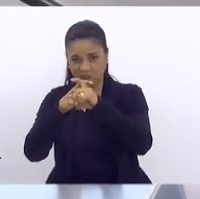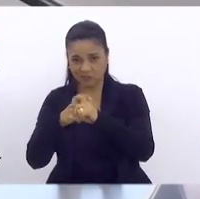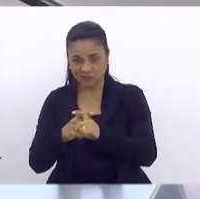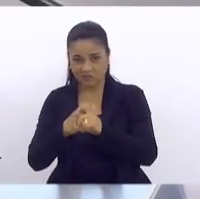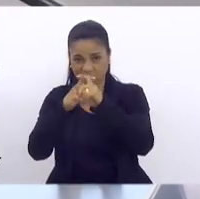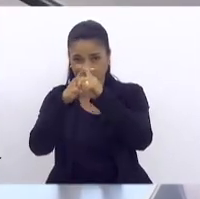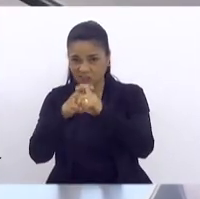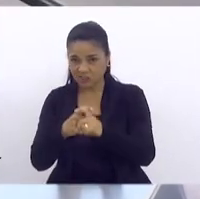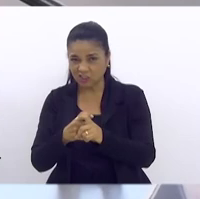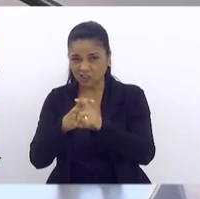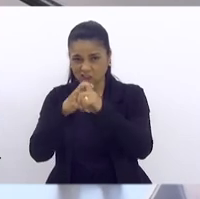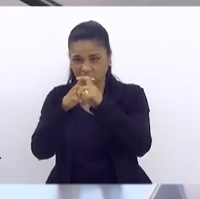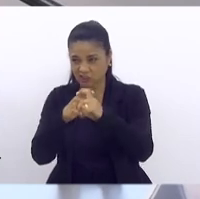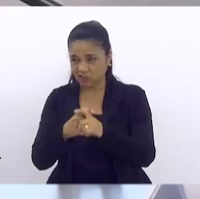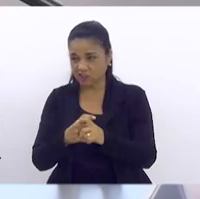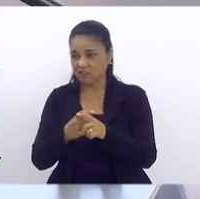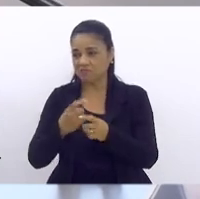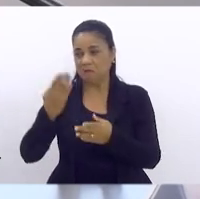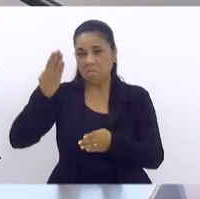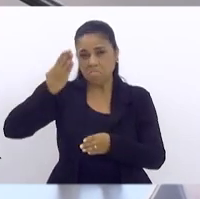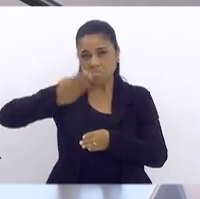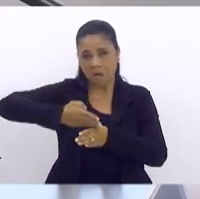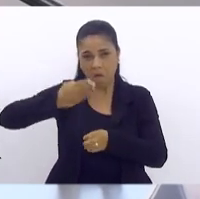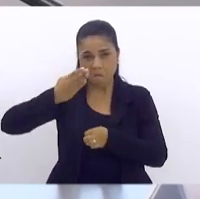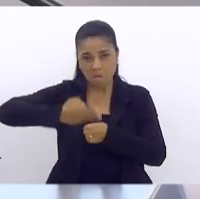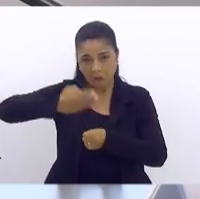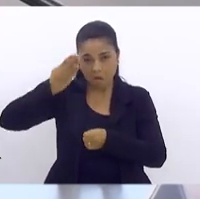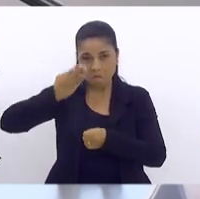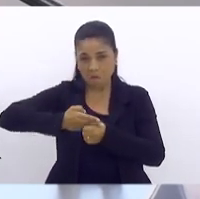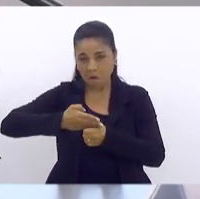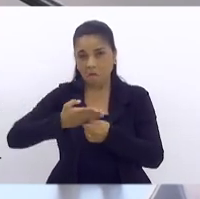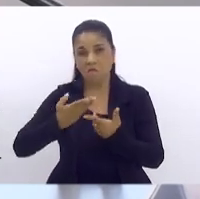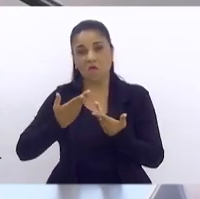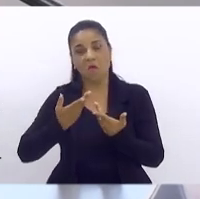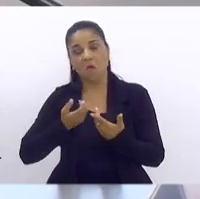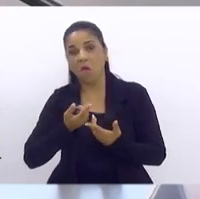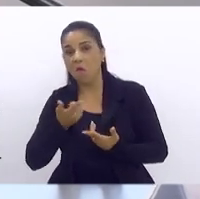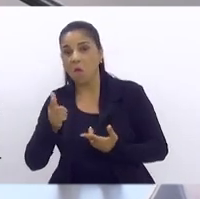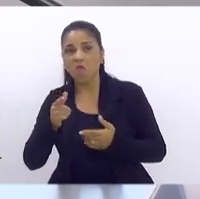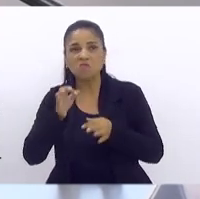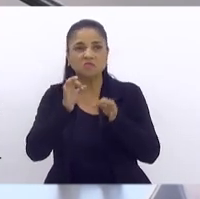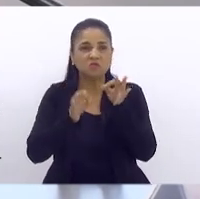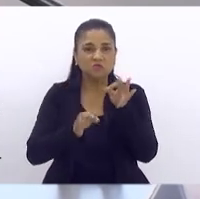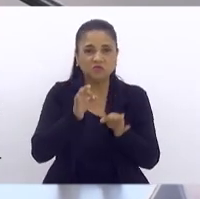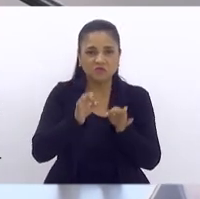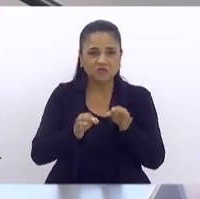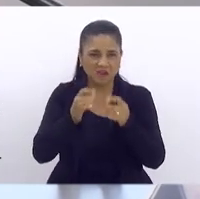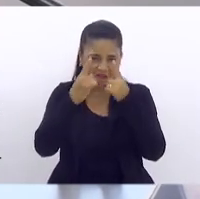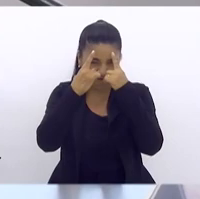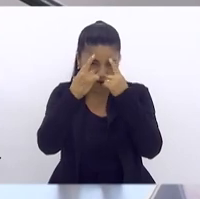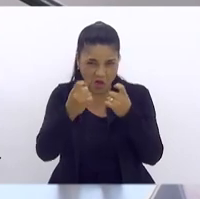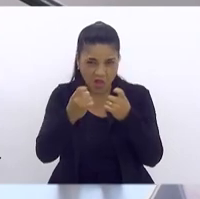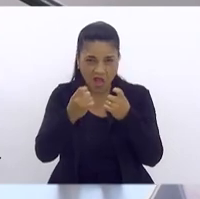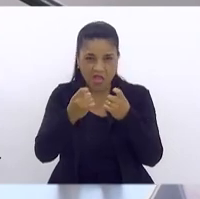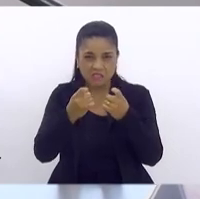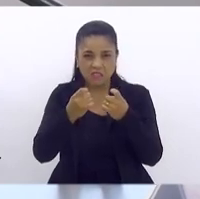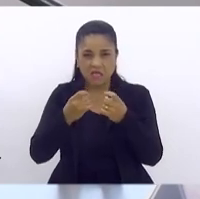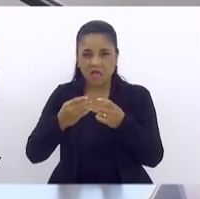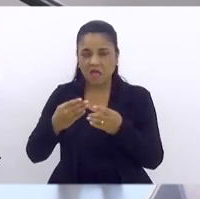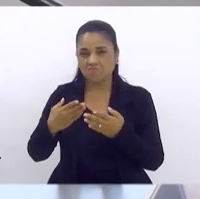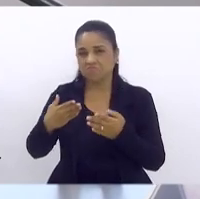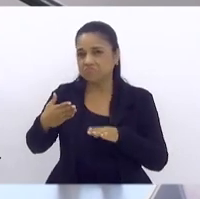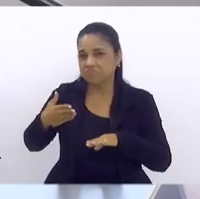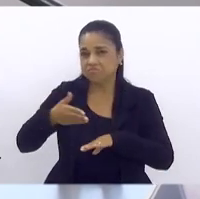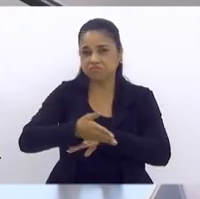ou falando pelo outro lado, que queira justificar com virulência a invasão da Rússia